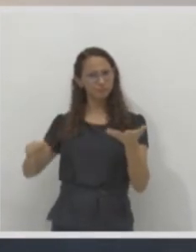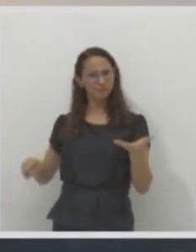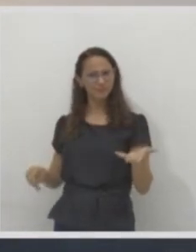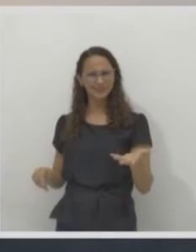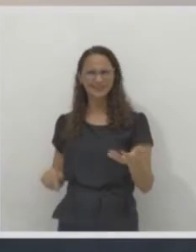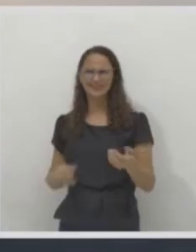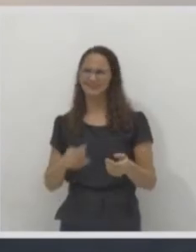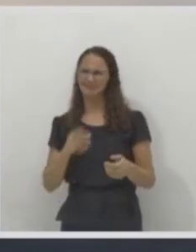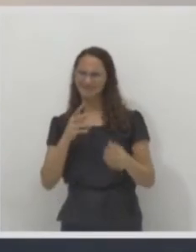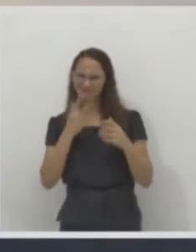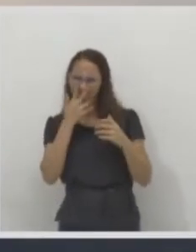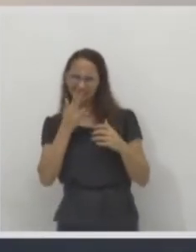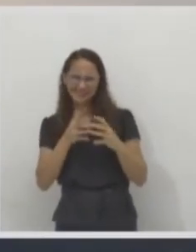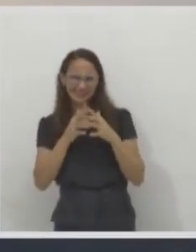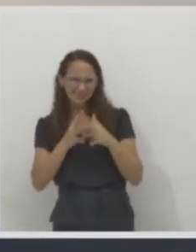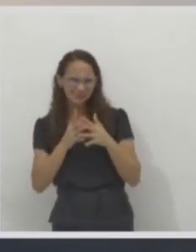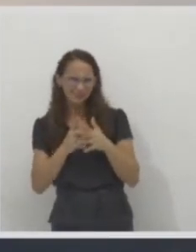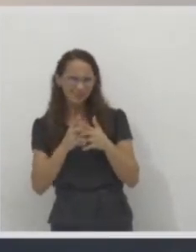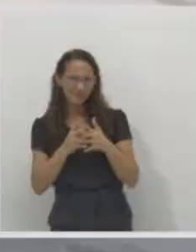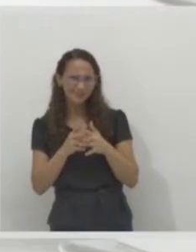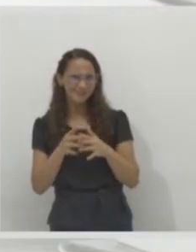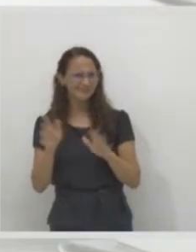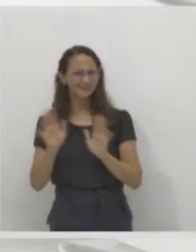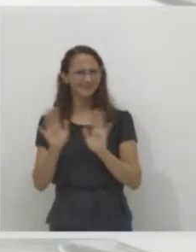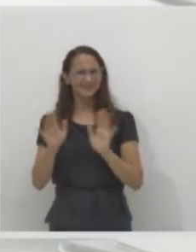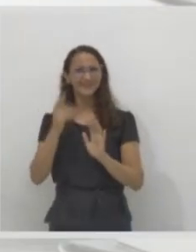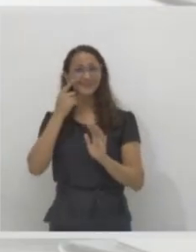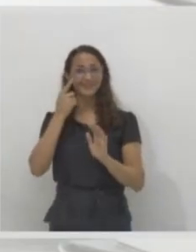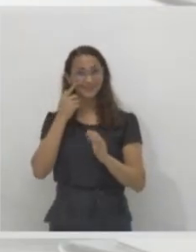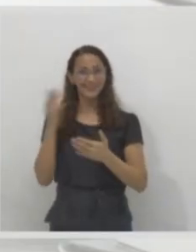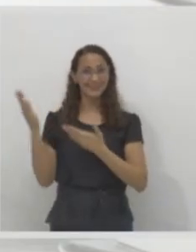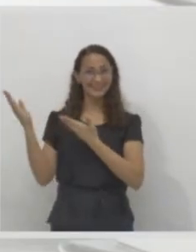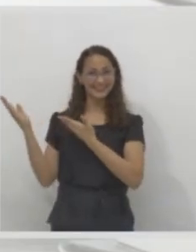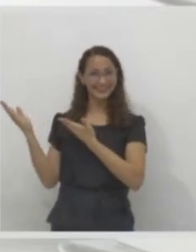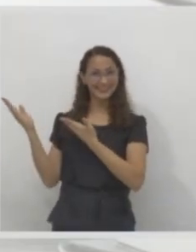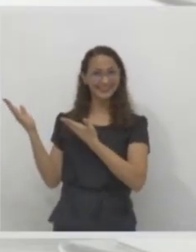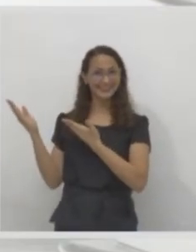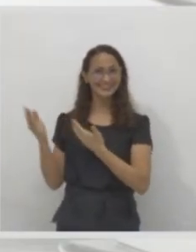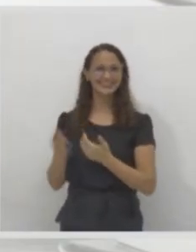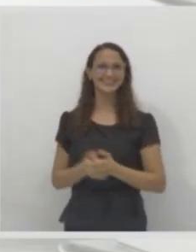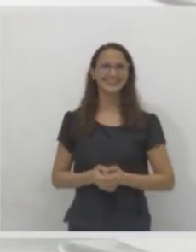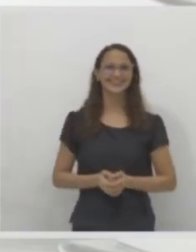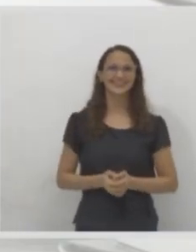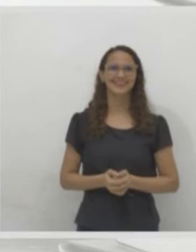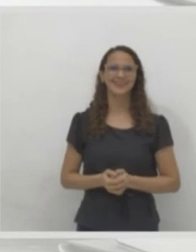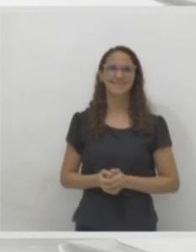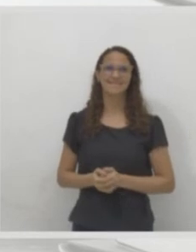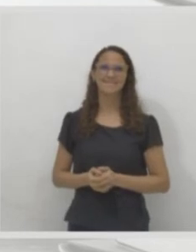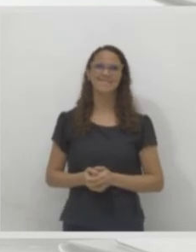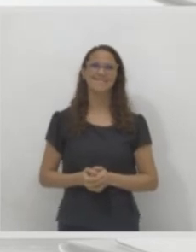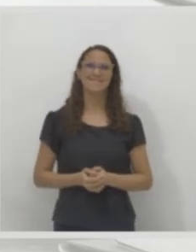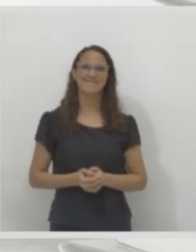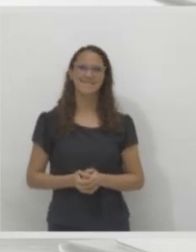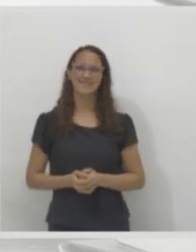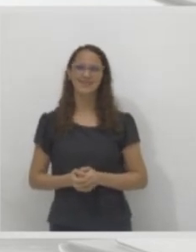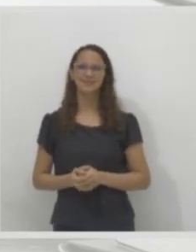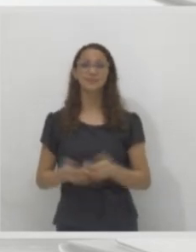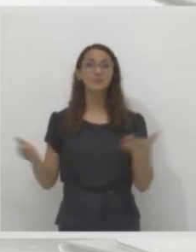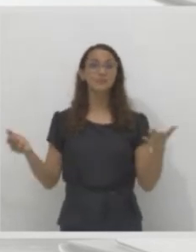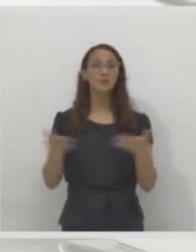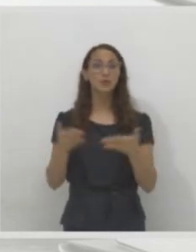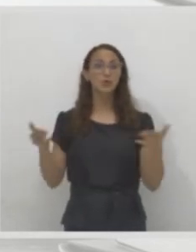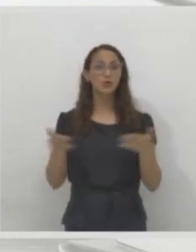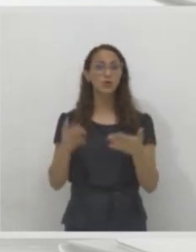pouco confusa. Vem aqui comigo na tela. Então, só revisando, eu preciso saber hoje que